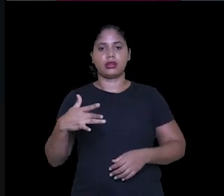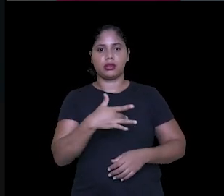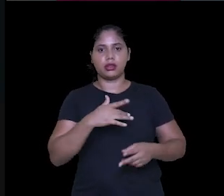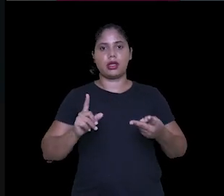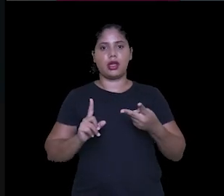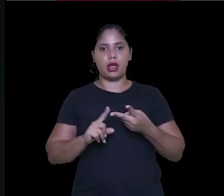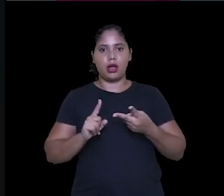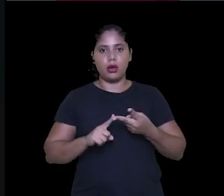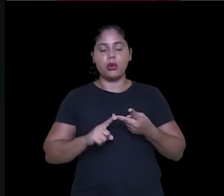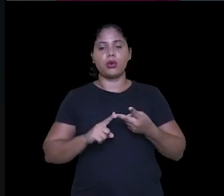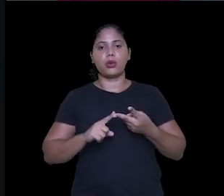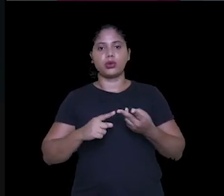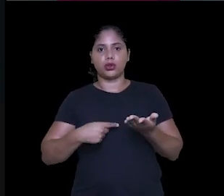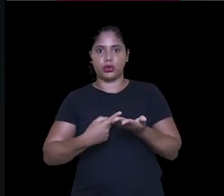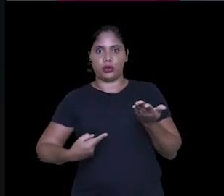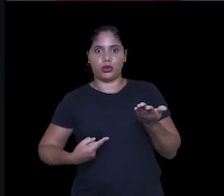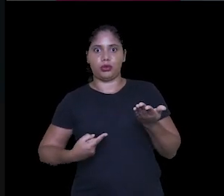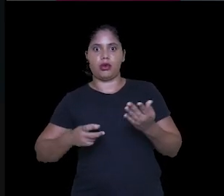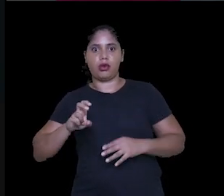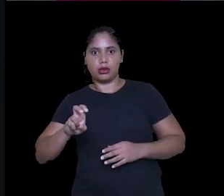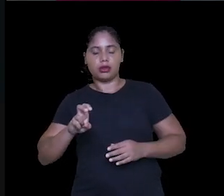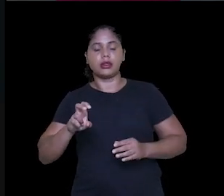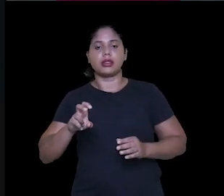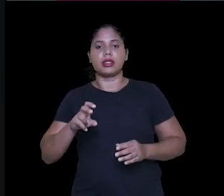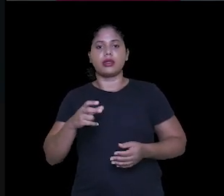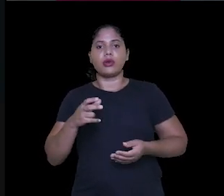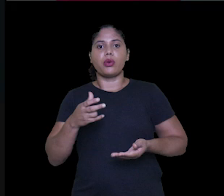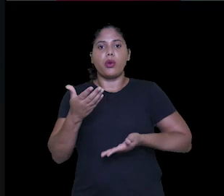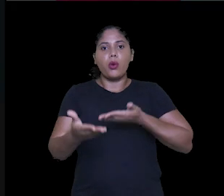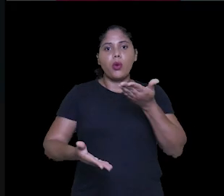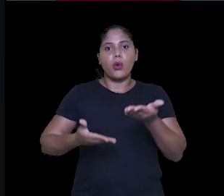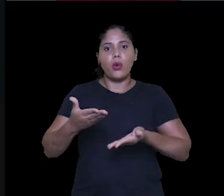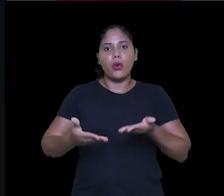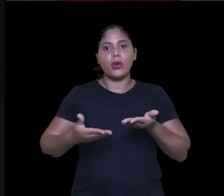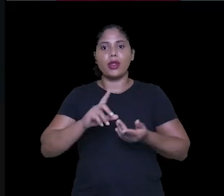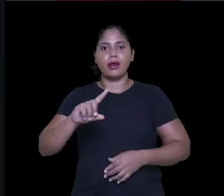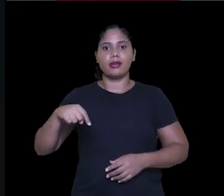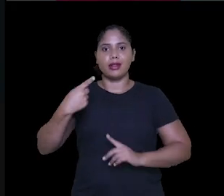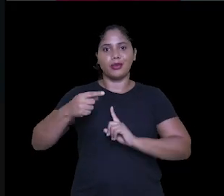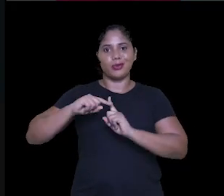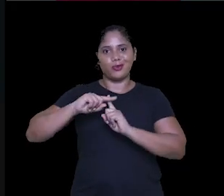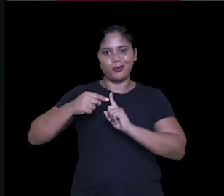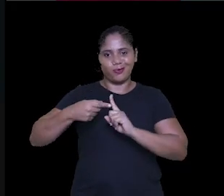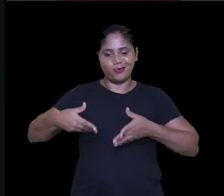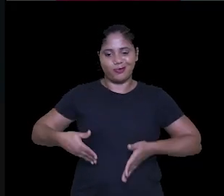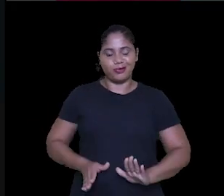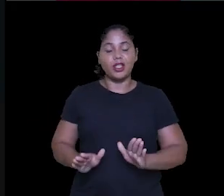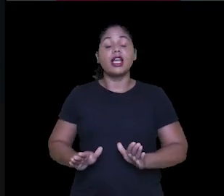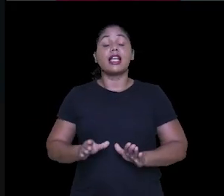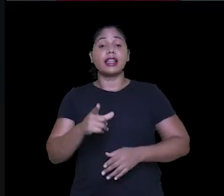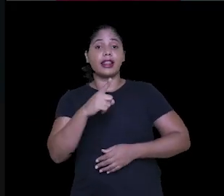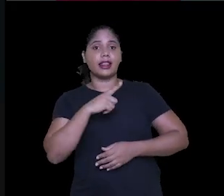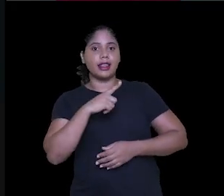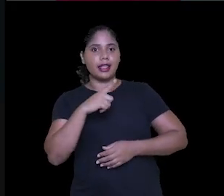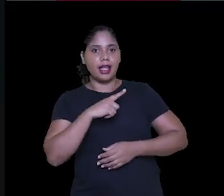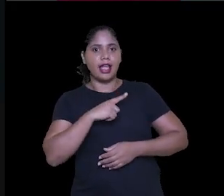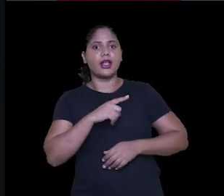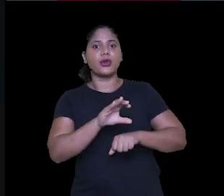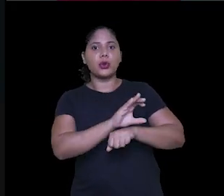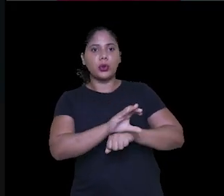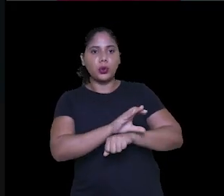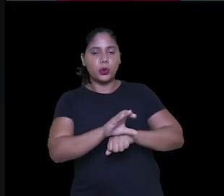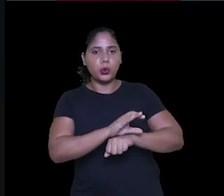Puerperais, que é o módulo 4 e 5, do curso Autoinstrucional Assistência ao Pré-Natal na Atenção